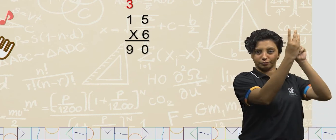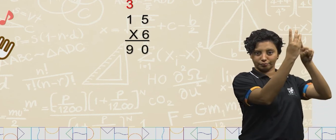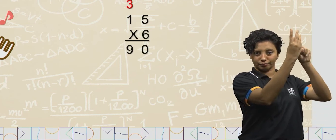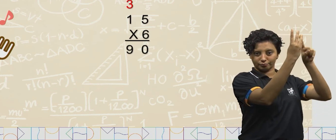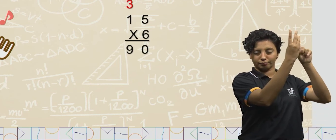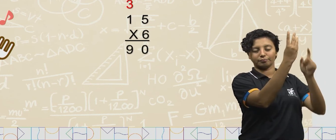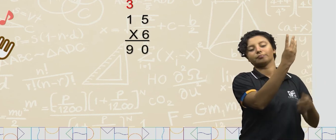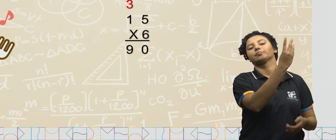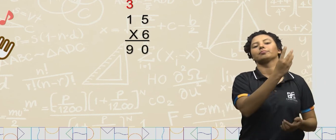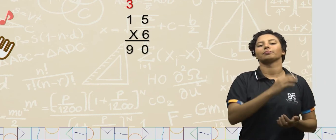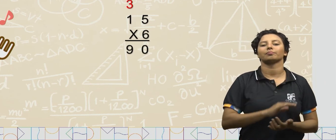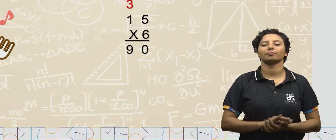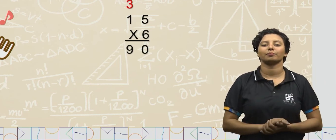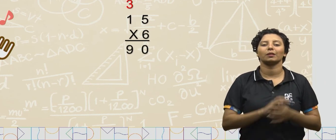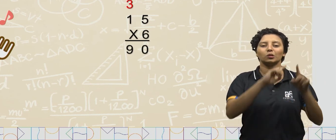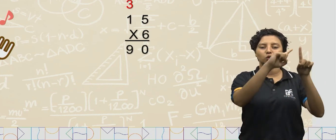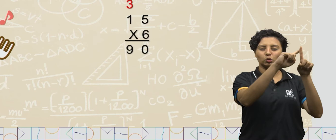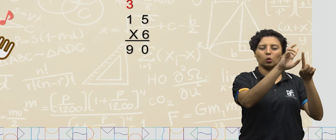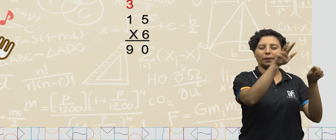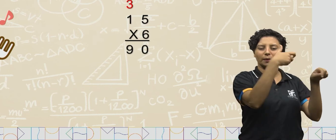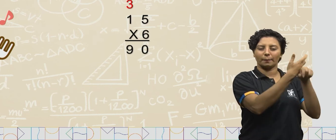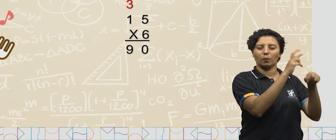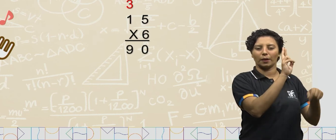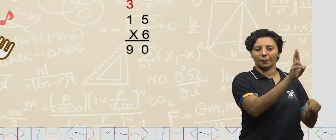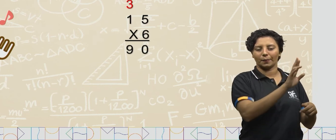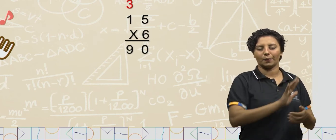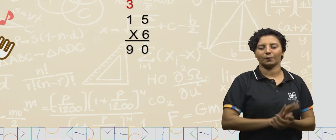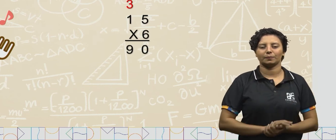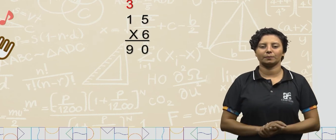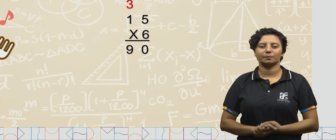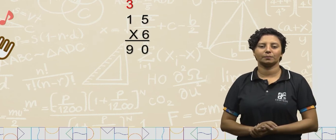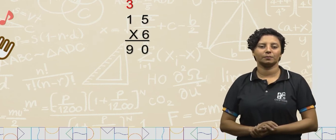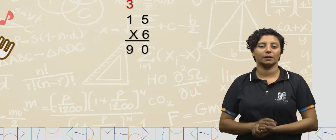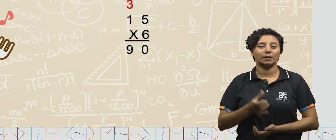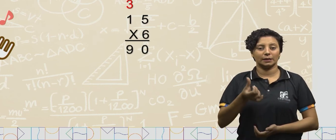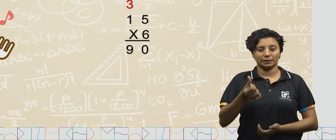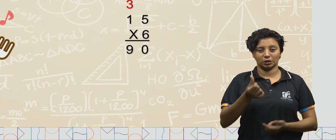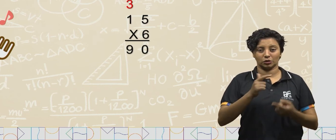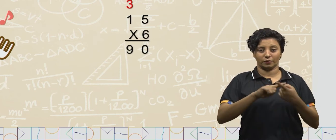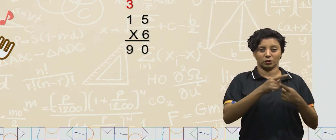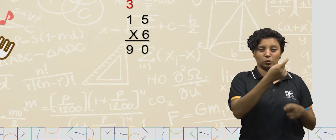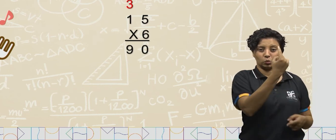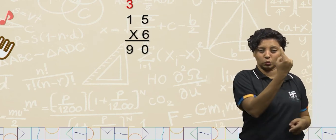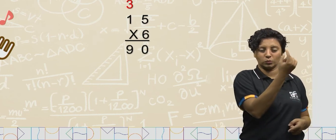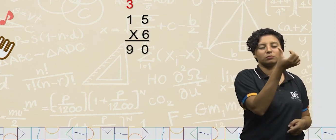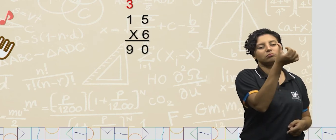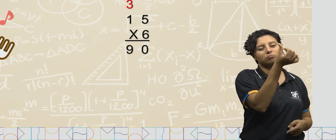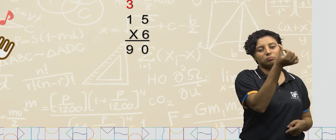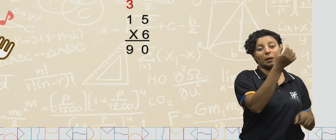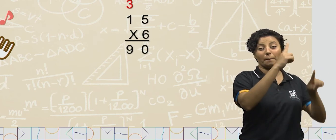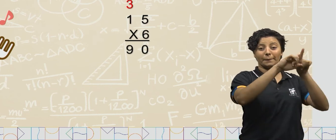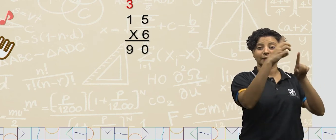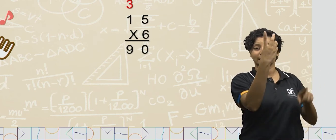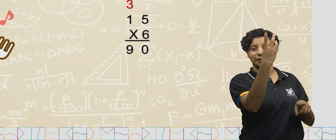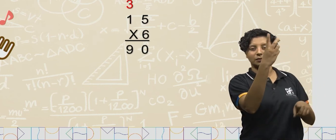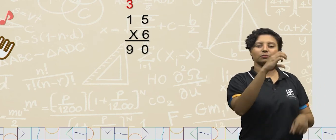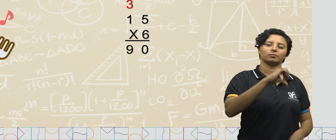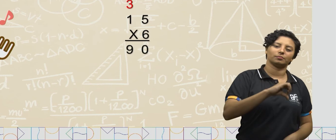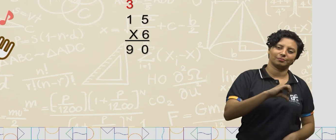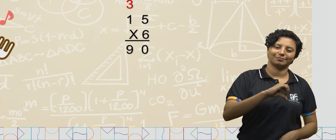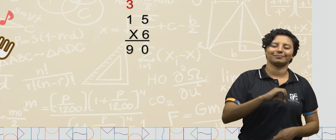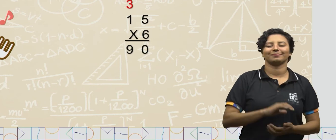o 3 vai ser somado na próxima multiplicação. 6 vezes 1, 6. Com mais